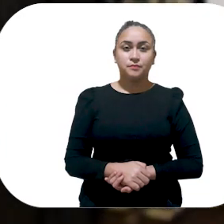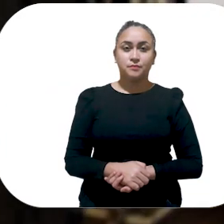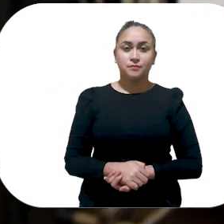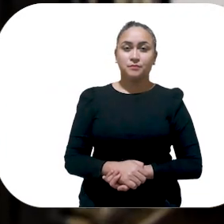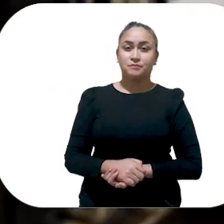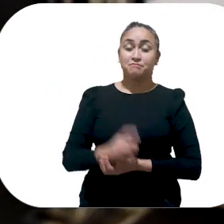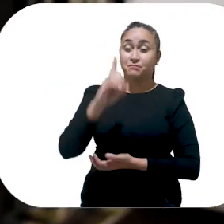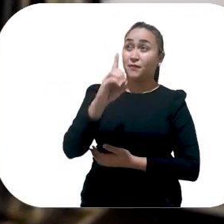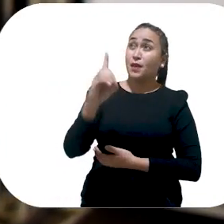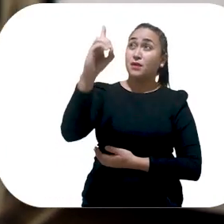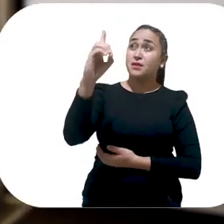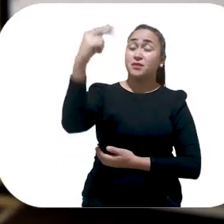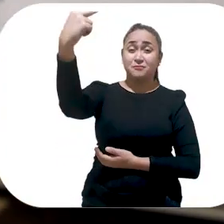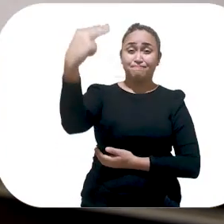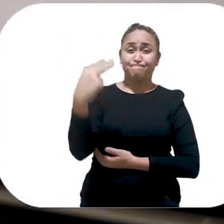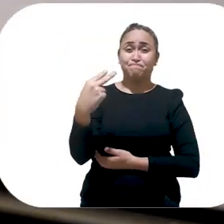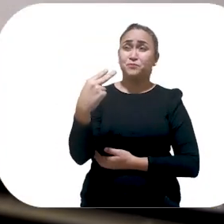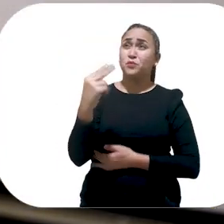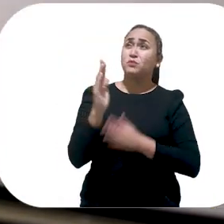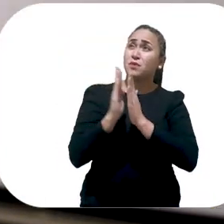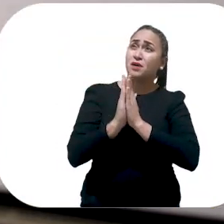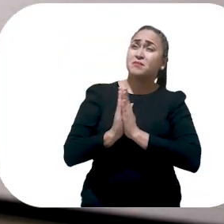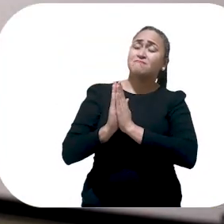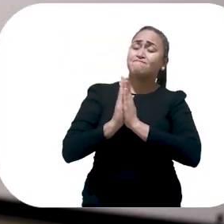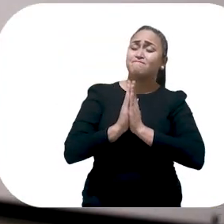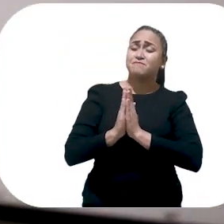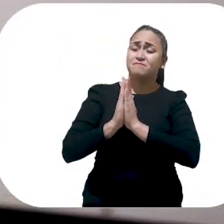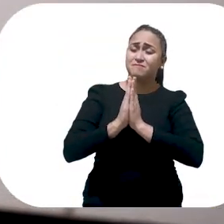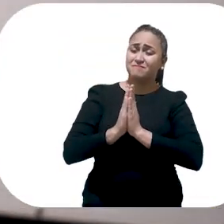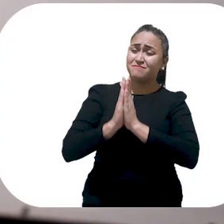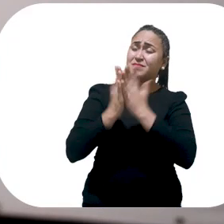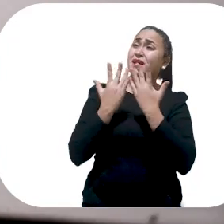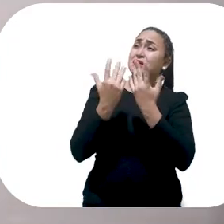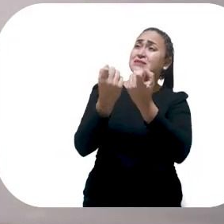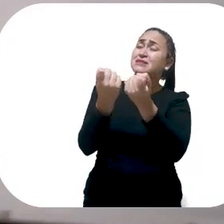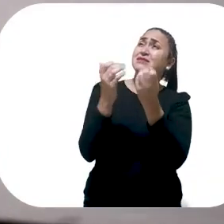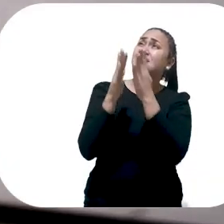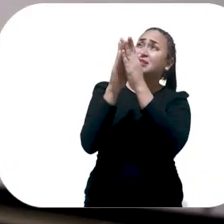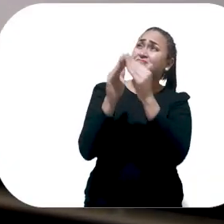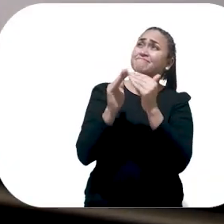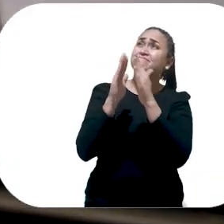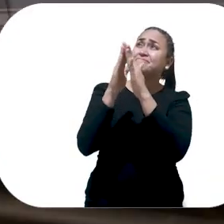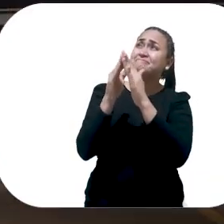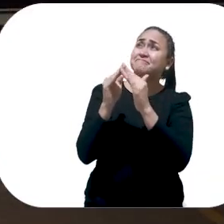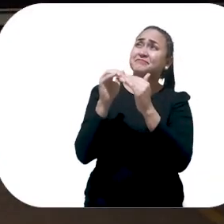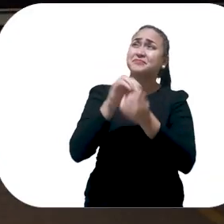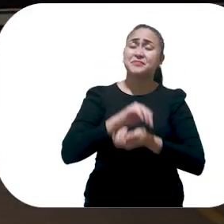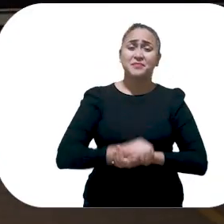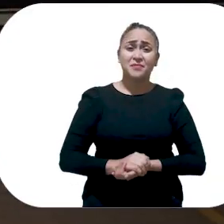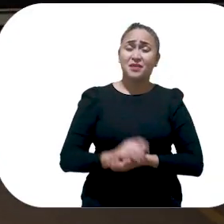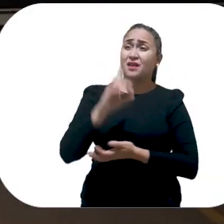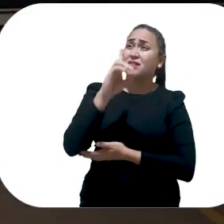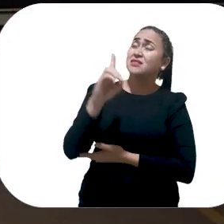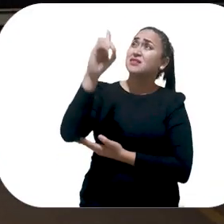Ouve, ó Deus, a minha oração e atende o meu clamor. Ouve,